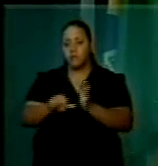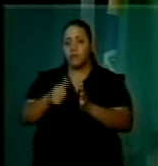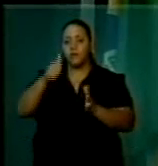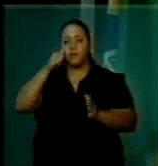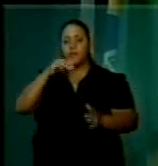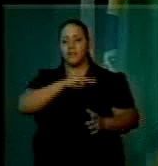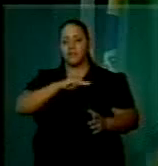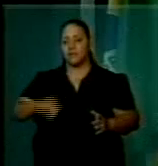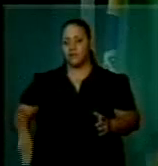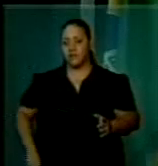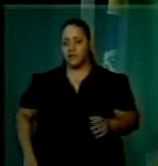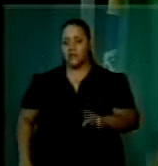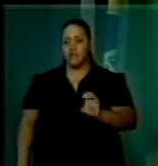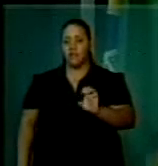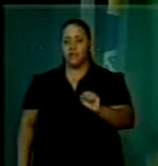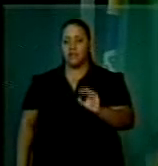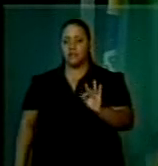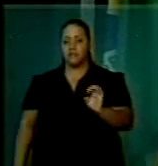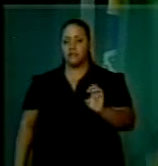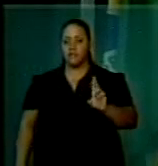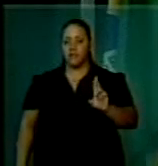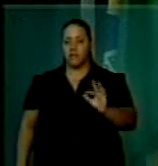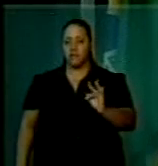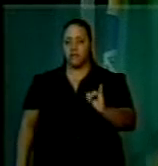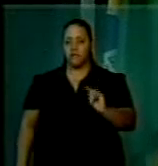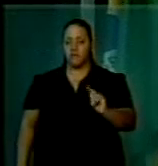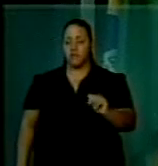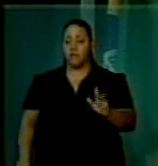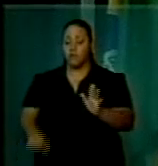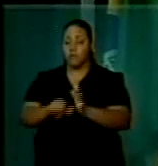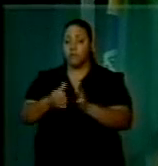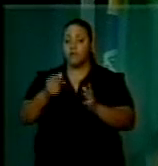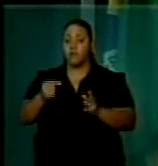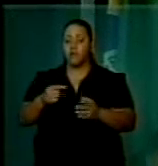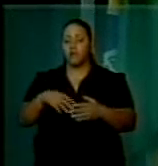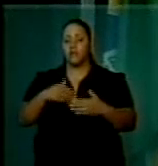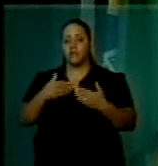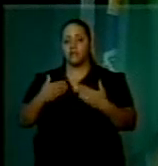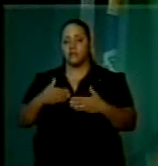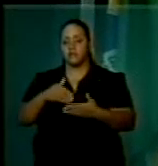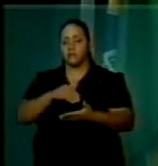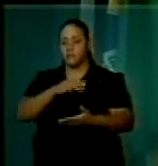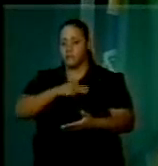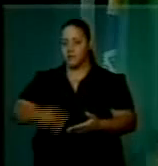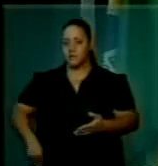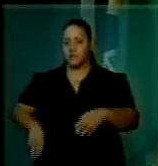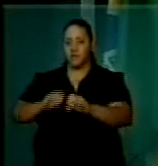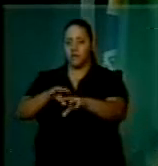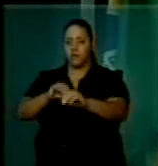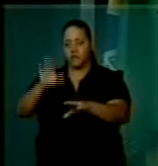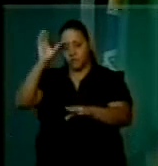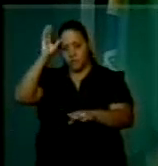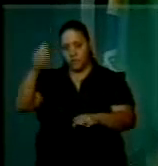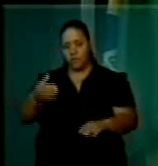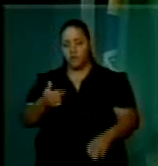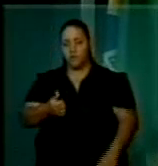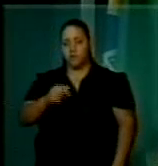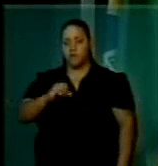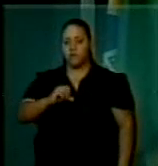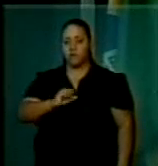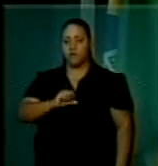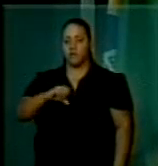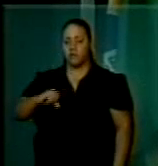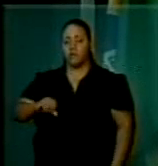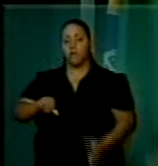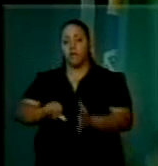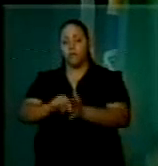ministra. Foi Esther de Figueiredo Ferraz, ocupando a pasta de Educação e Cultura. Em 1989, a história registra